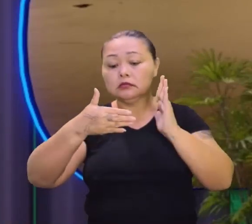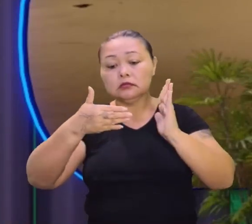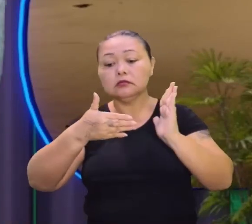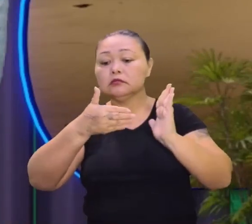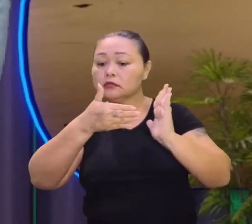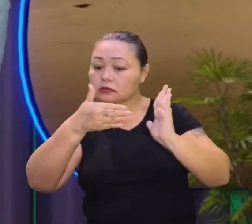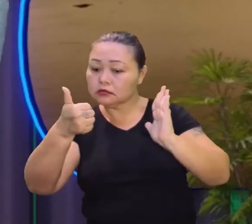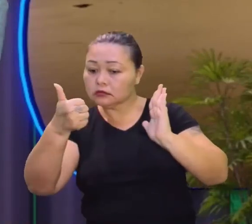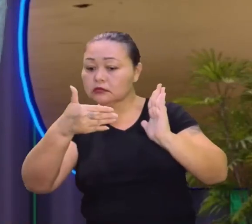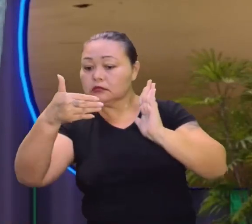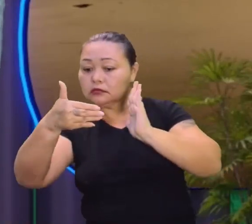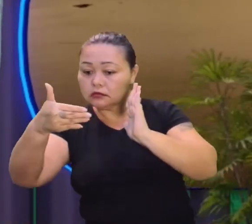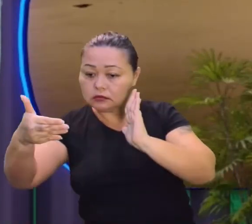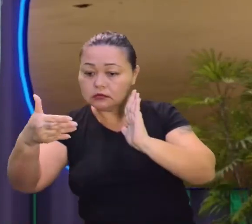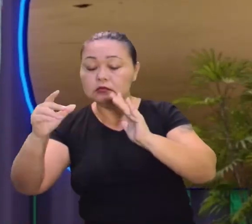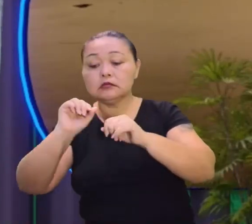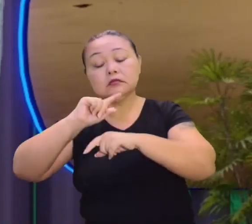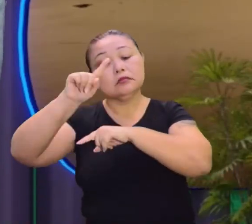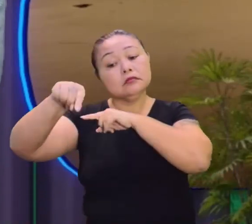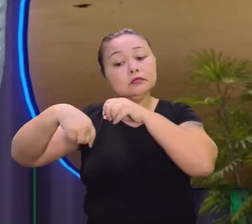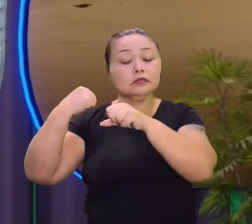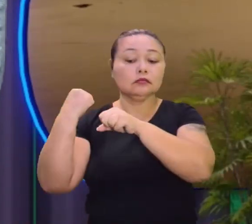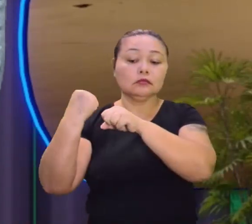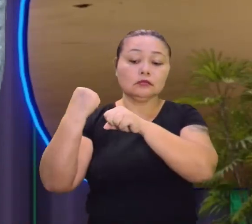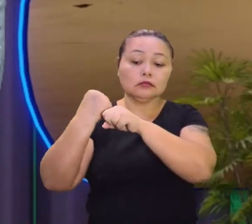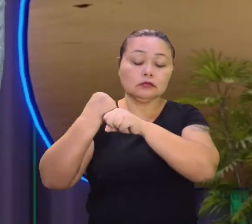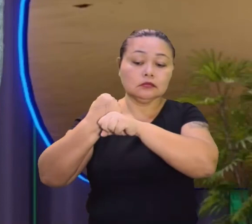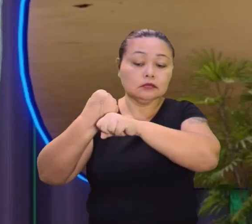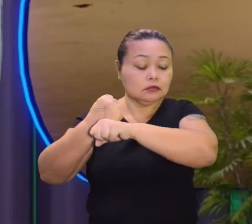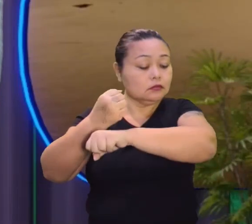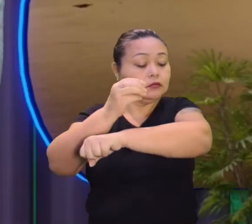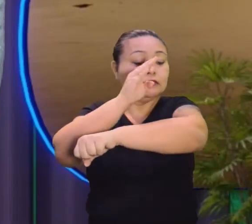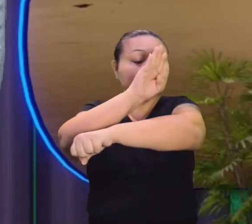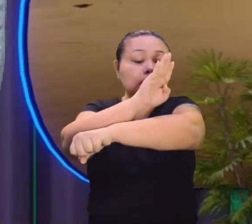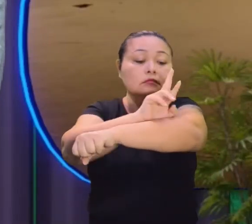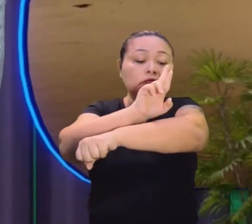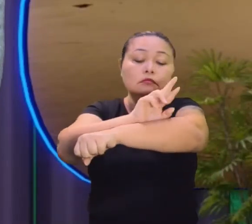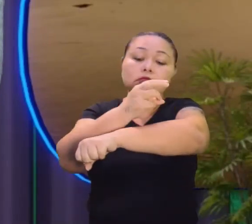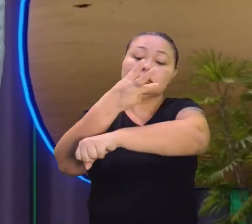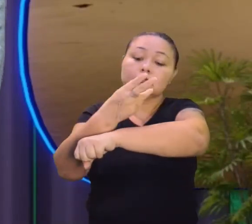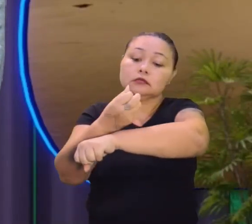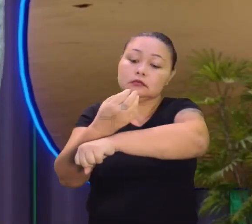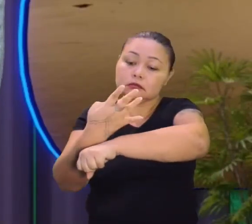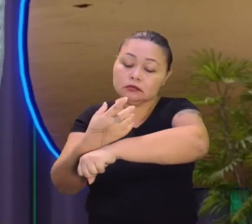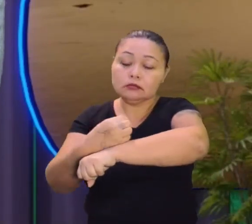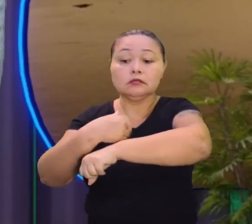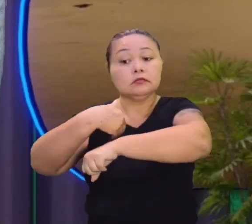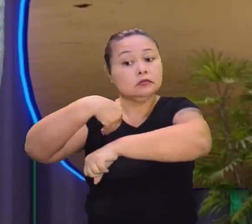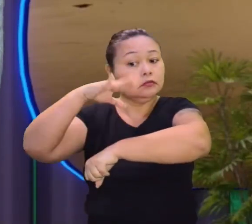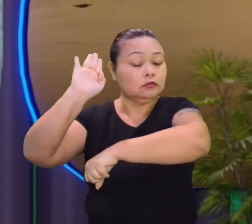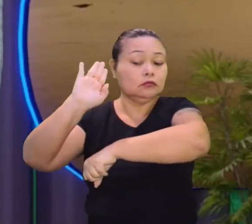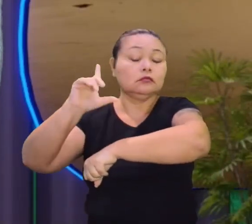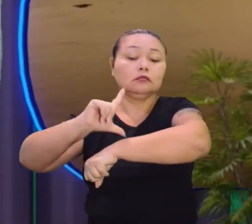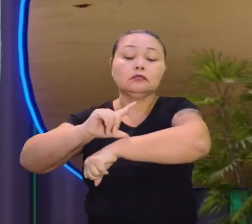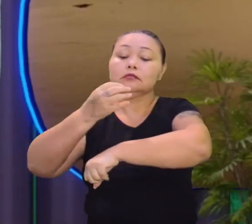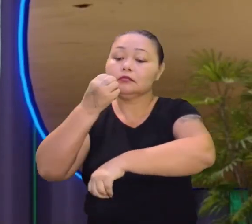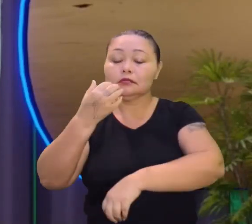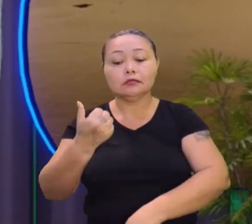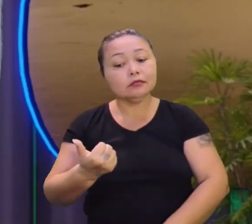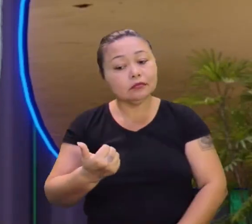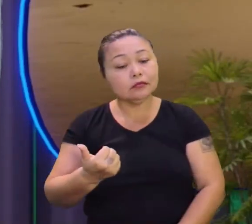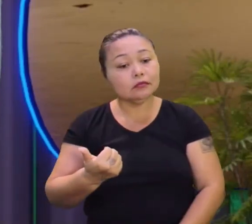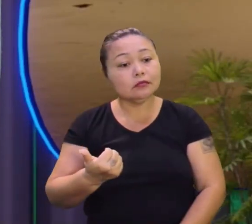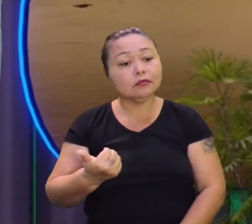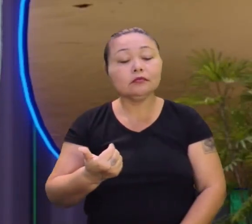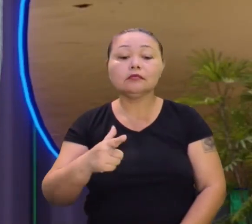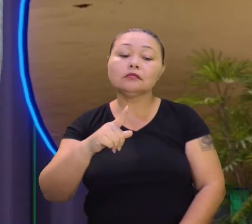ciclos, principalmente após a construção da BR-1364, Que vai intensificar e vai vai fixar. intensificar. Muito bem.